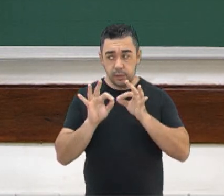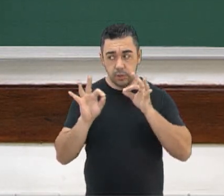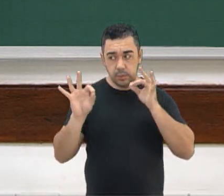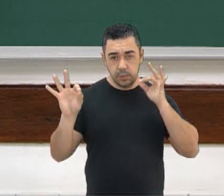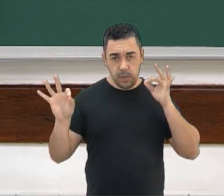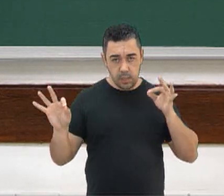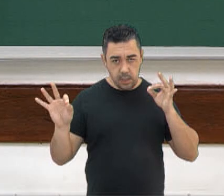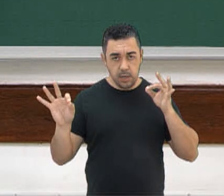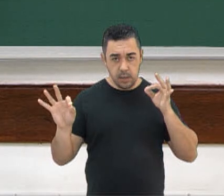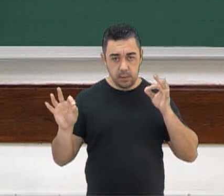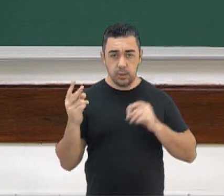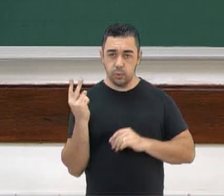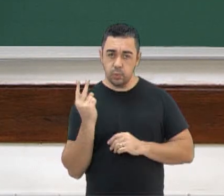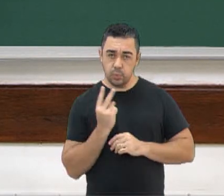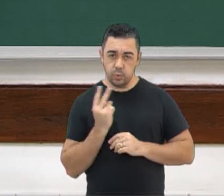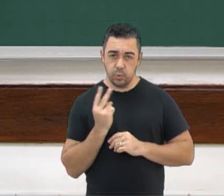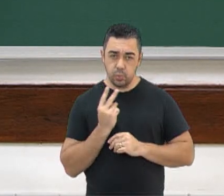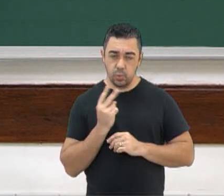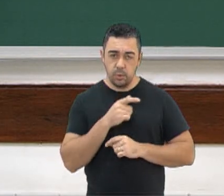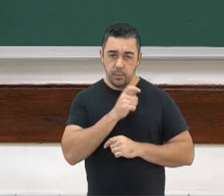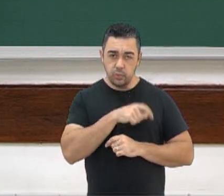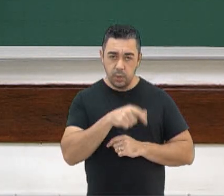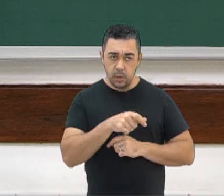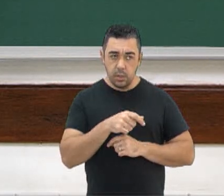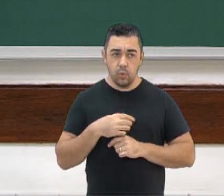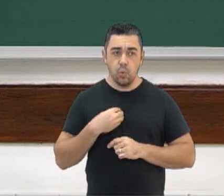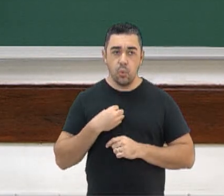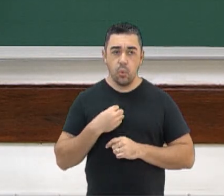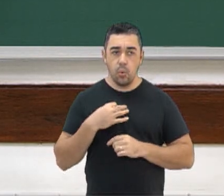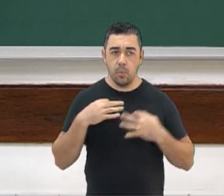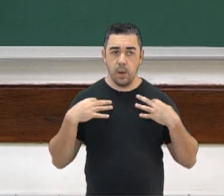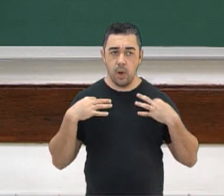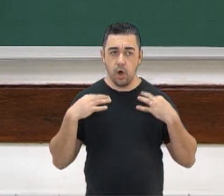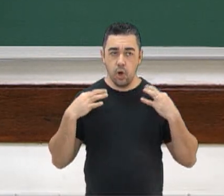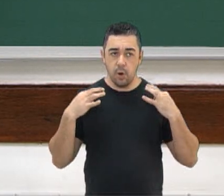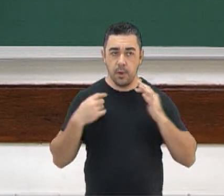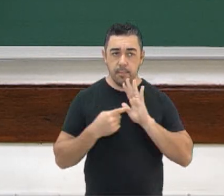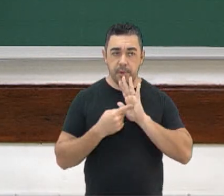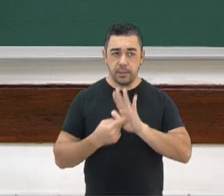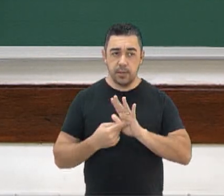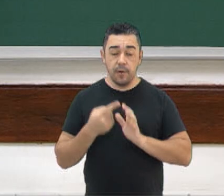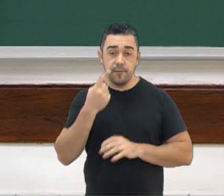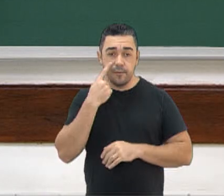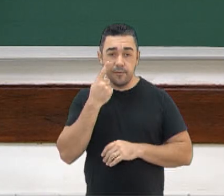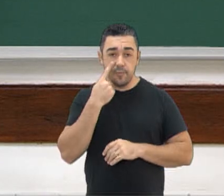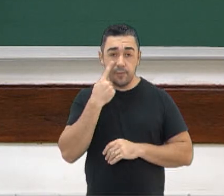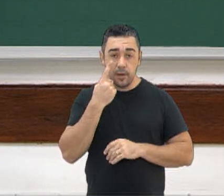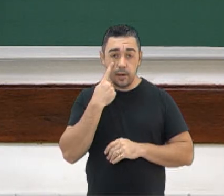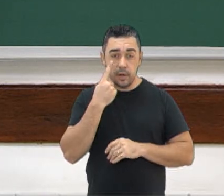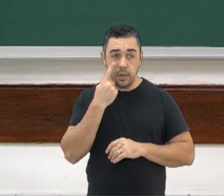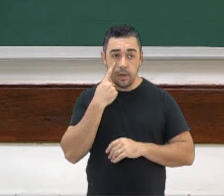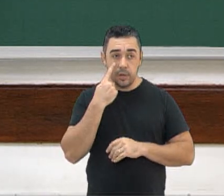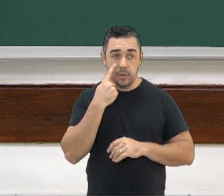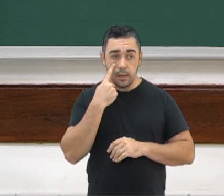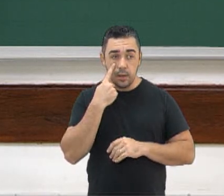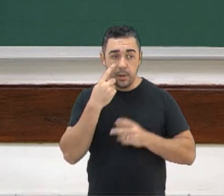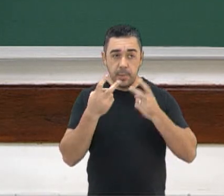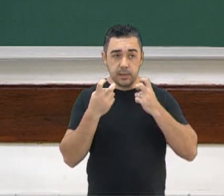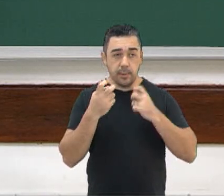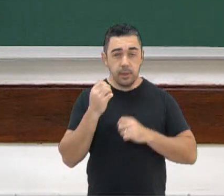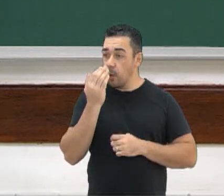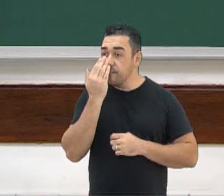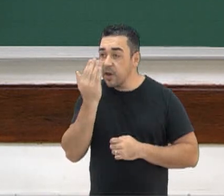distância entre os personagens, a maneira que eles estão apresentados aqui, veja que eles estão de costas e não